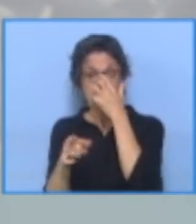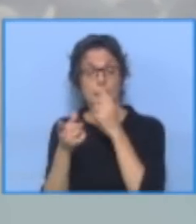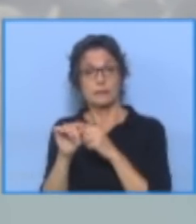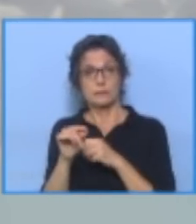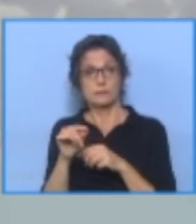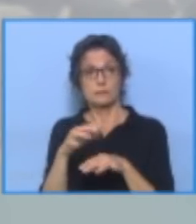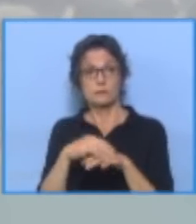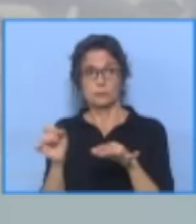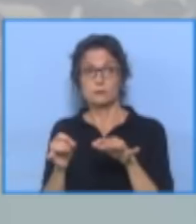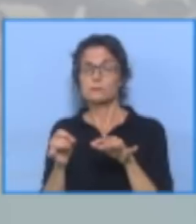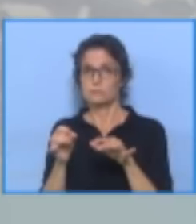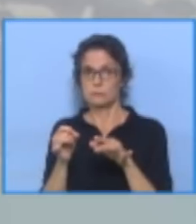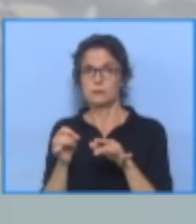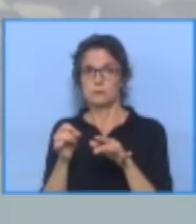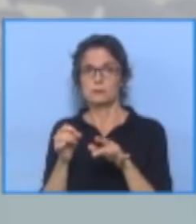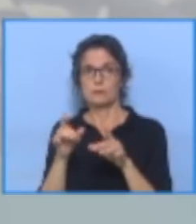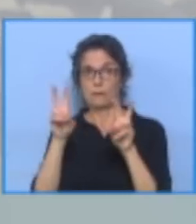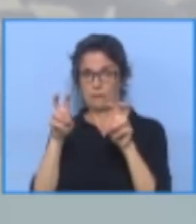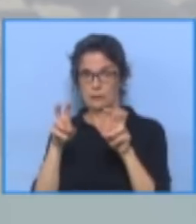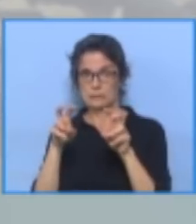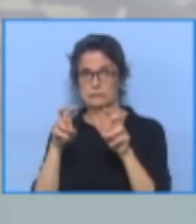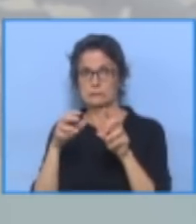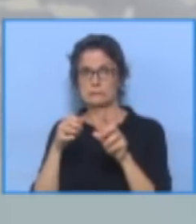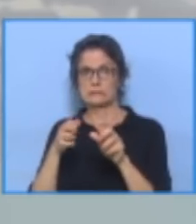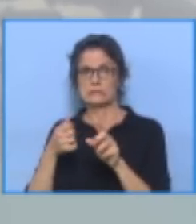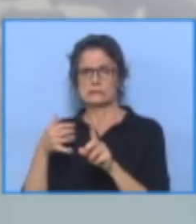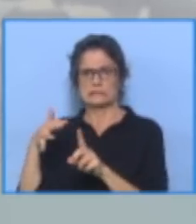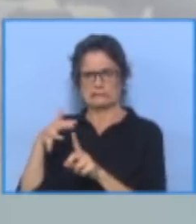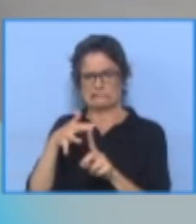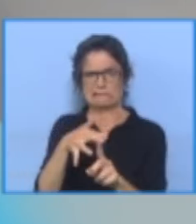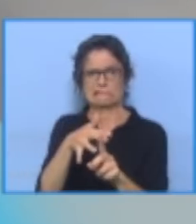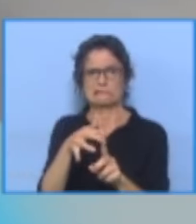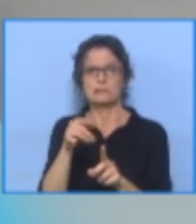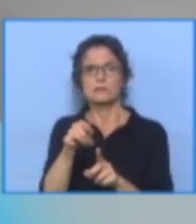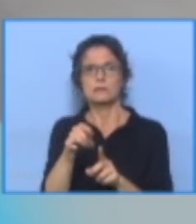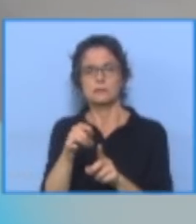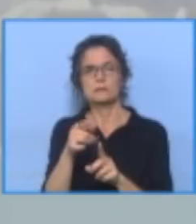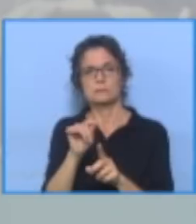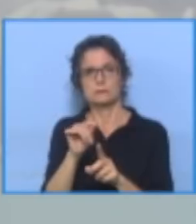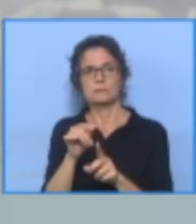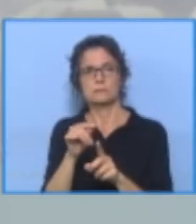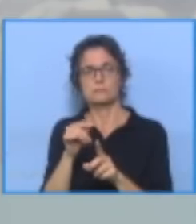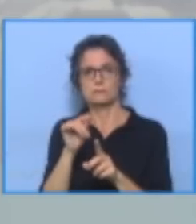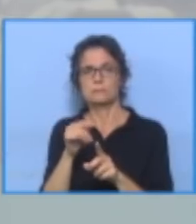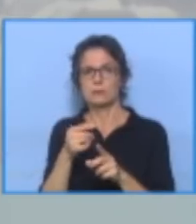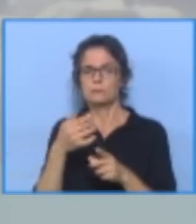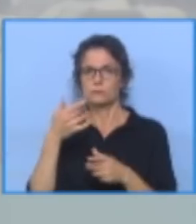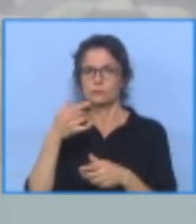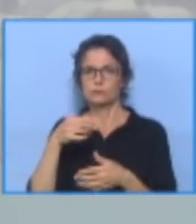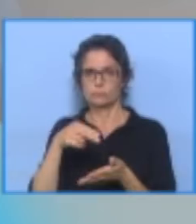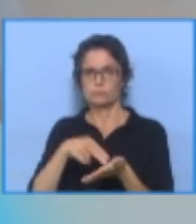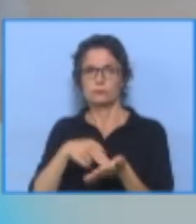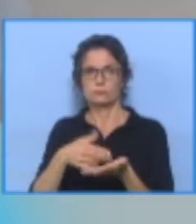perseguição e dos cristãos perseguidos está muito presente. Acredito que esse tema também esteve muito presente na Roménia. É